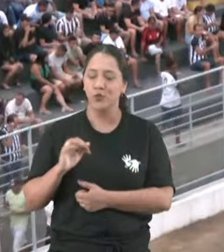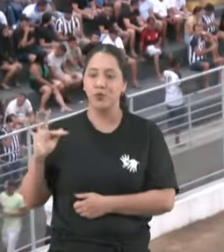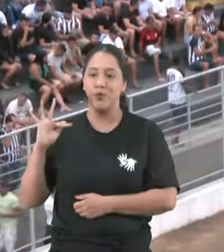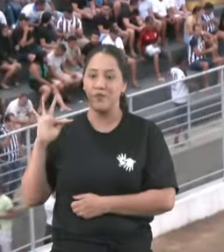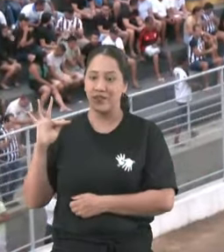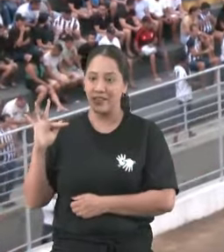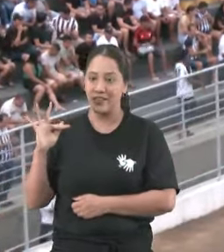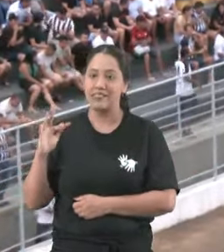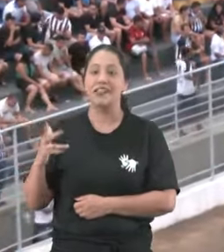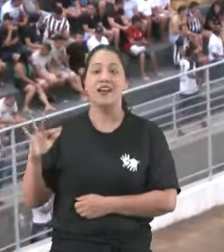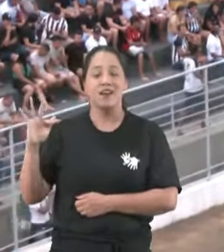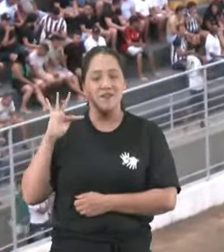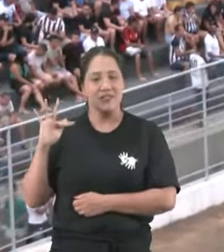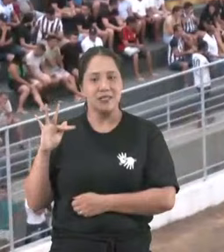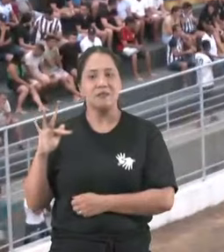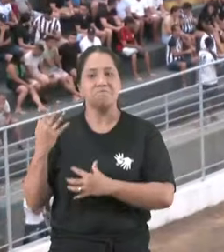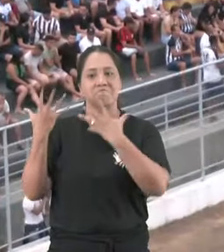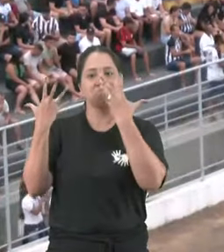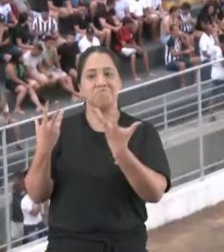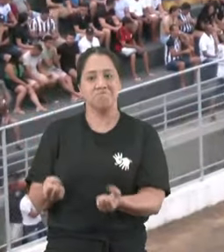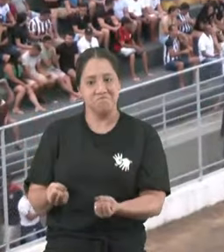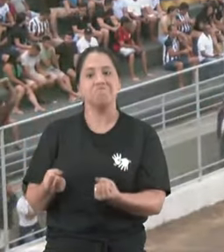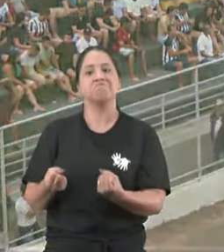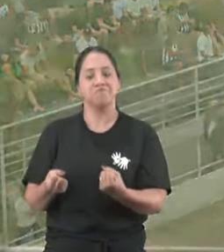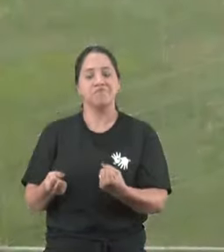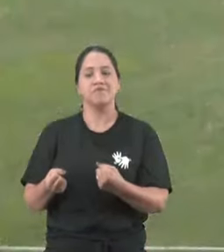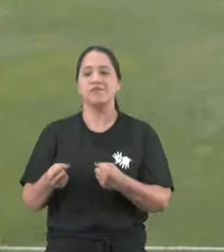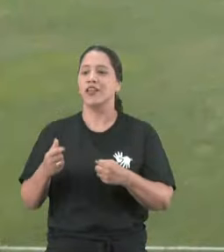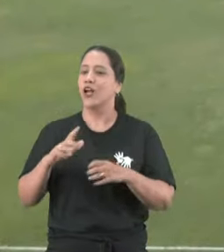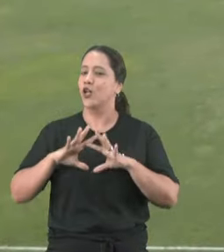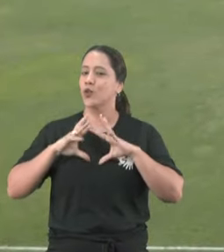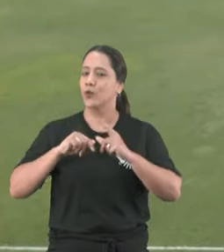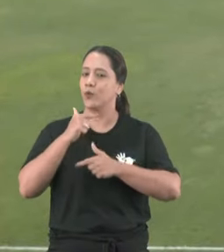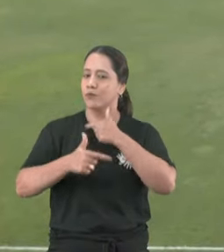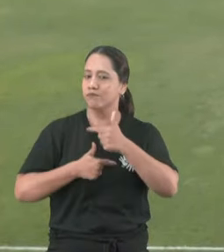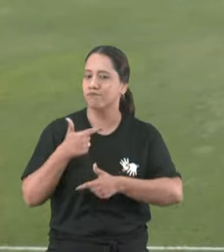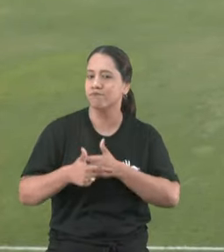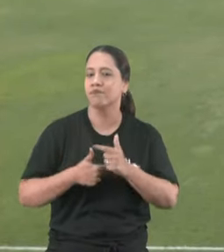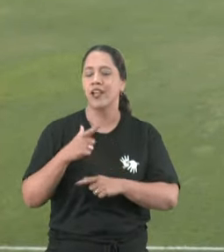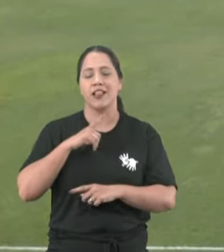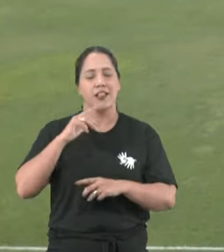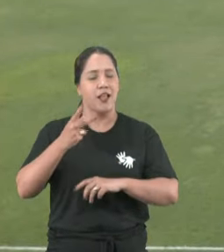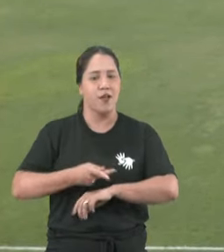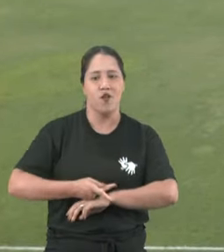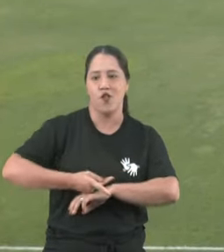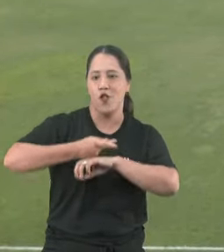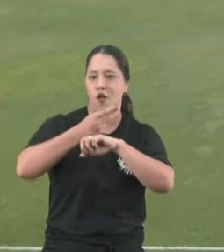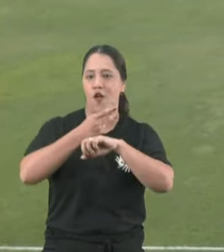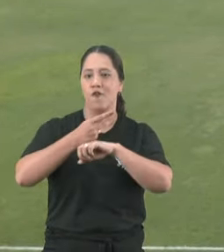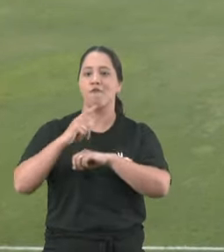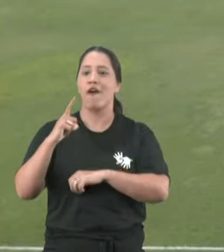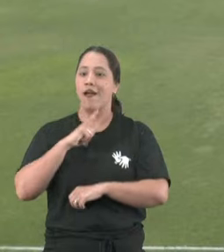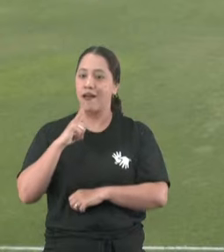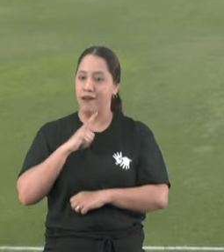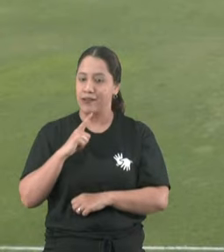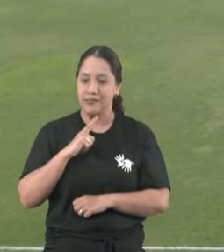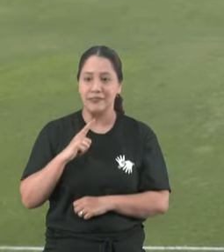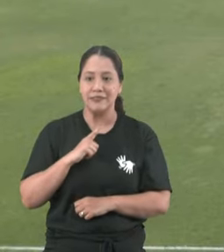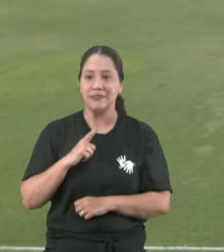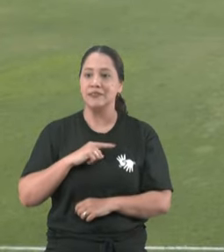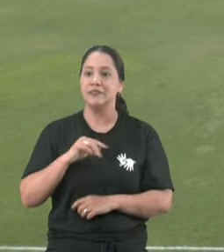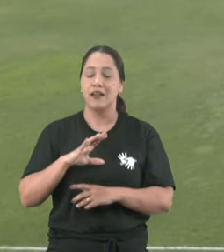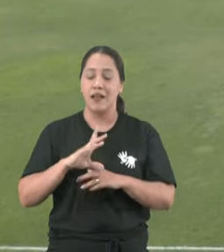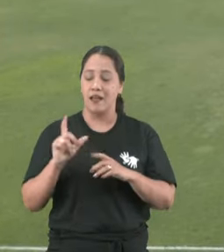E a federação encampou, trouxe todo o seu staff, teve troféu, tem uma carteira de